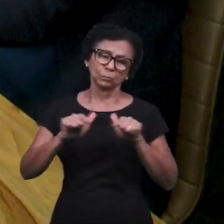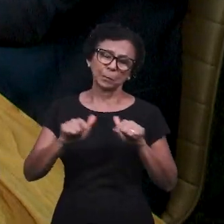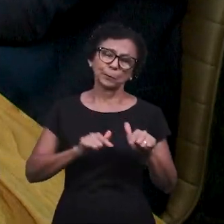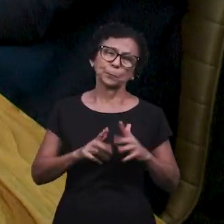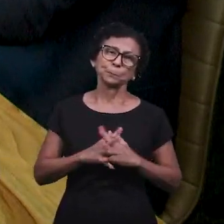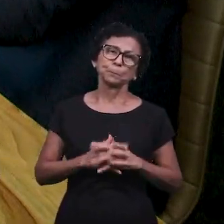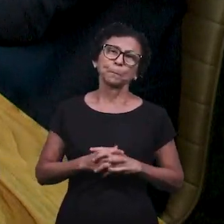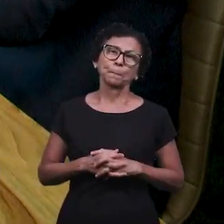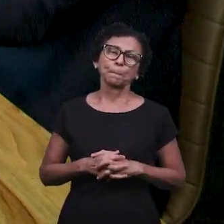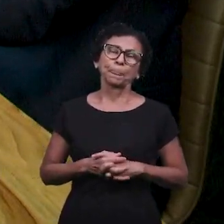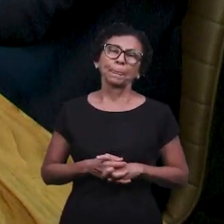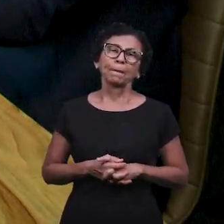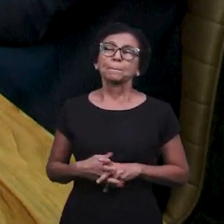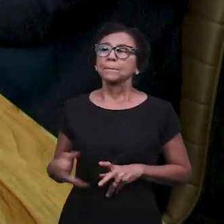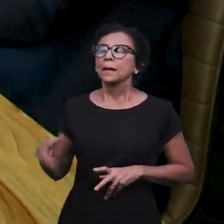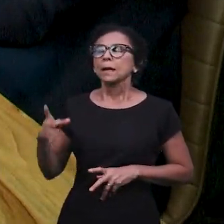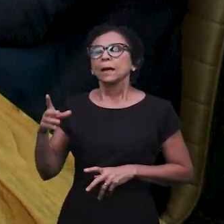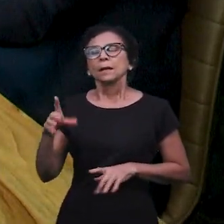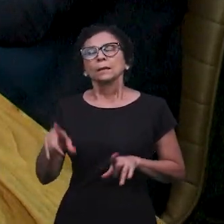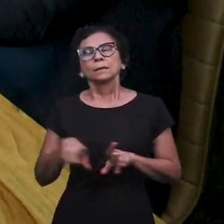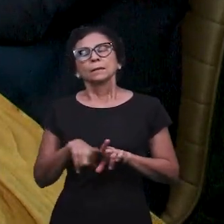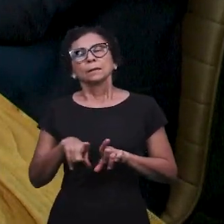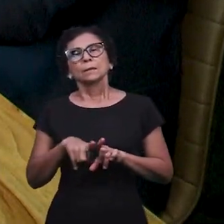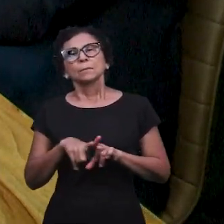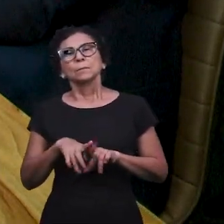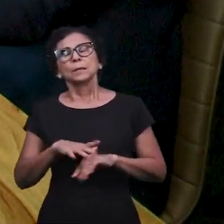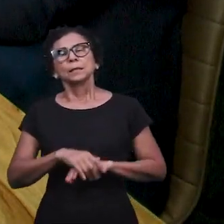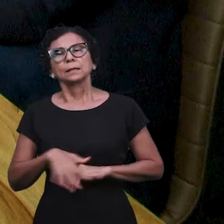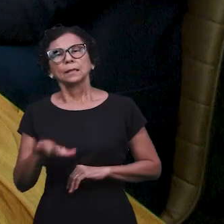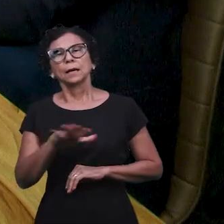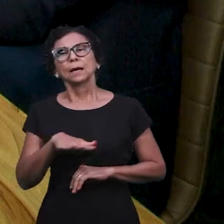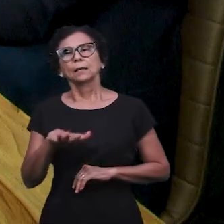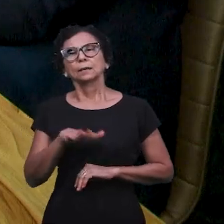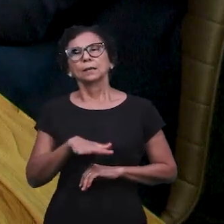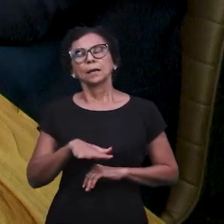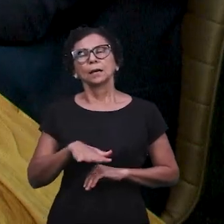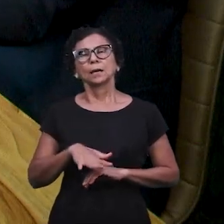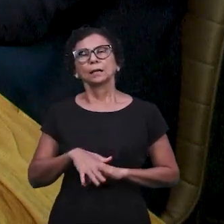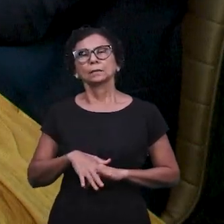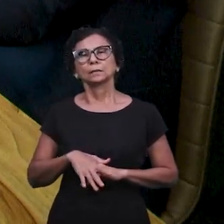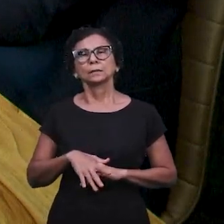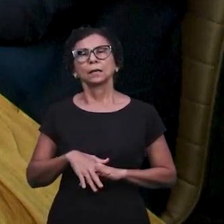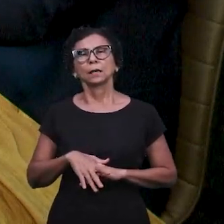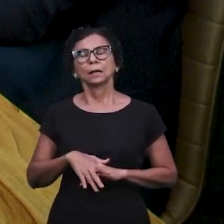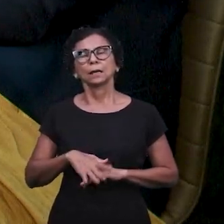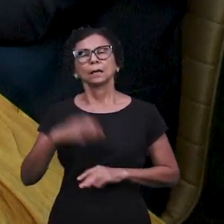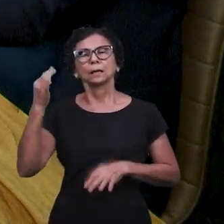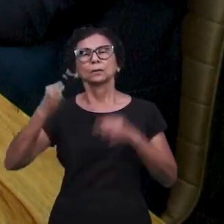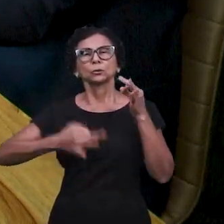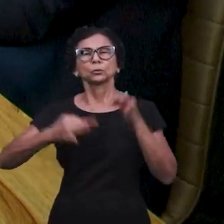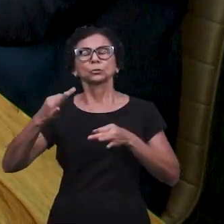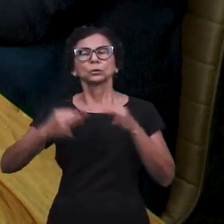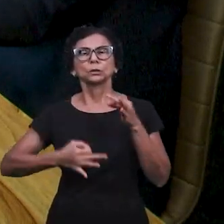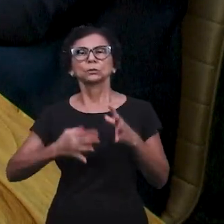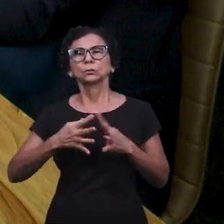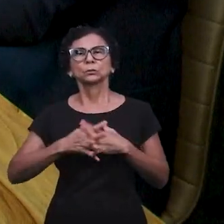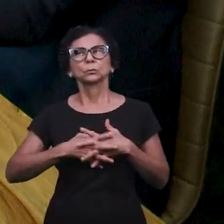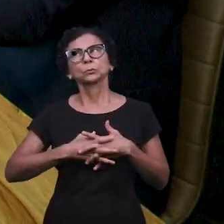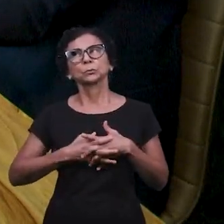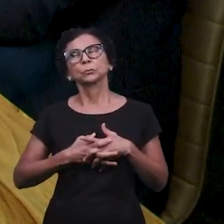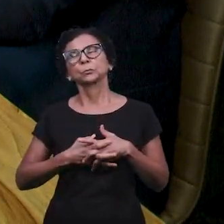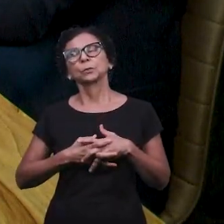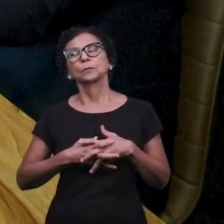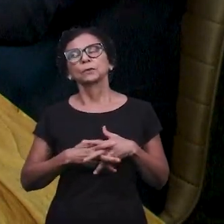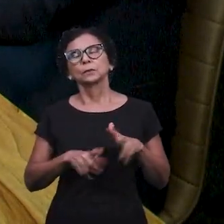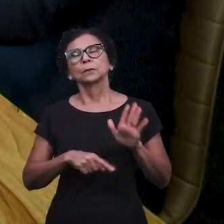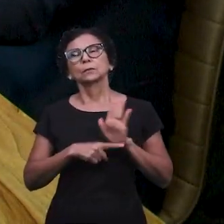que como que um suporte jurídico pode ajudar, né, pode estruturar a manter um programa de compliance